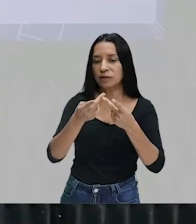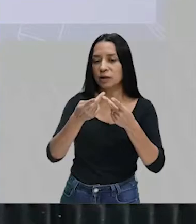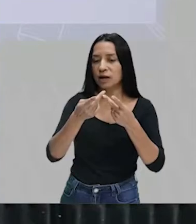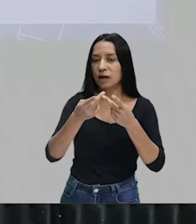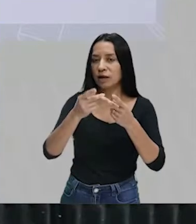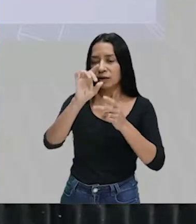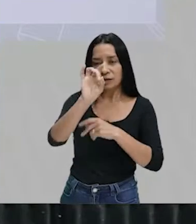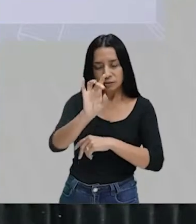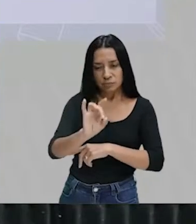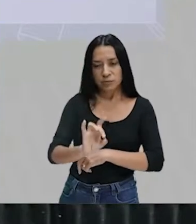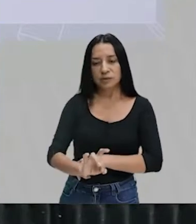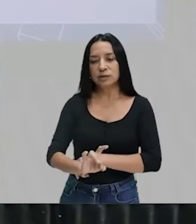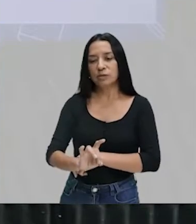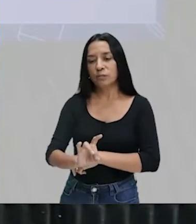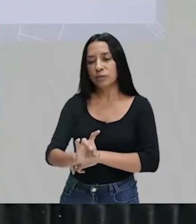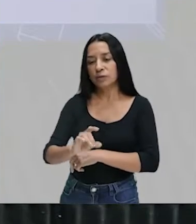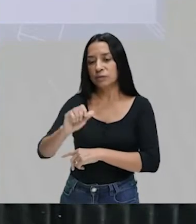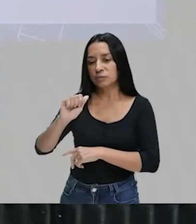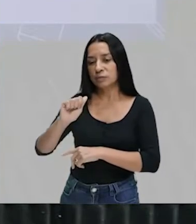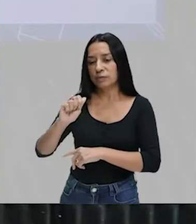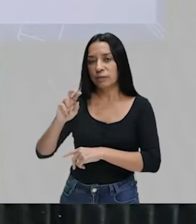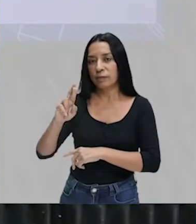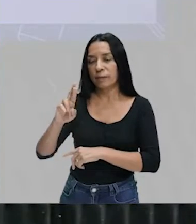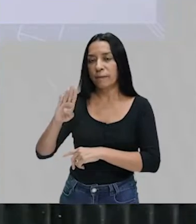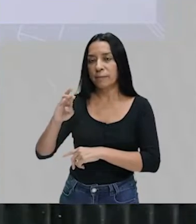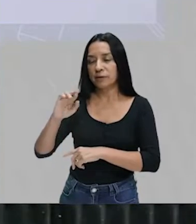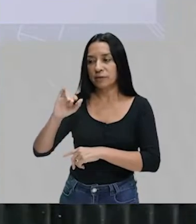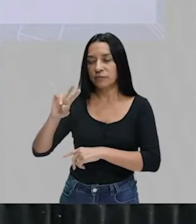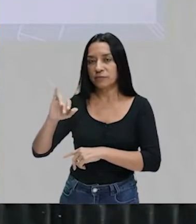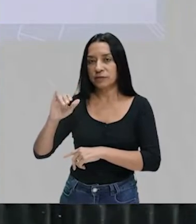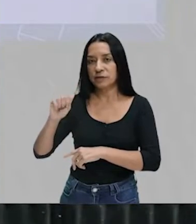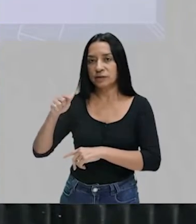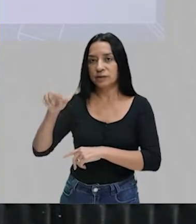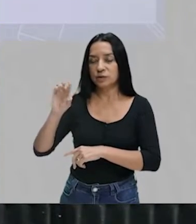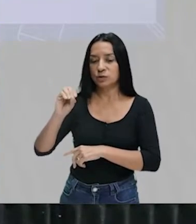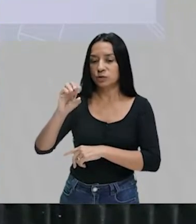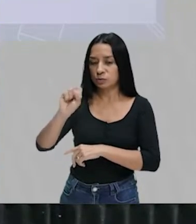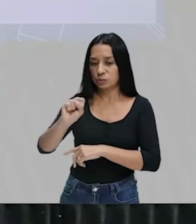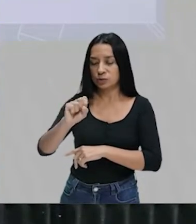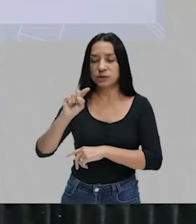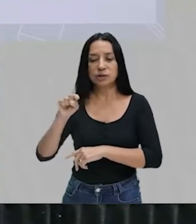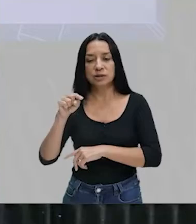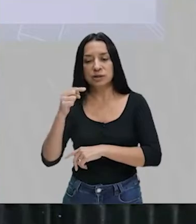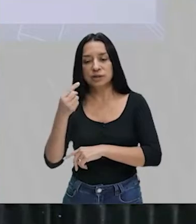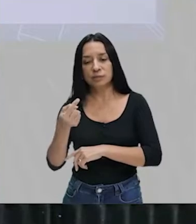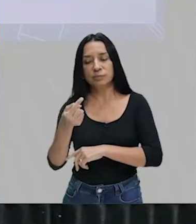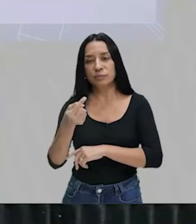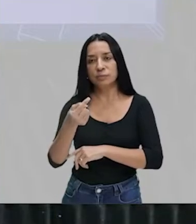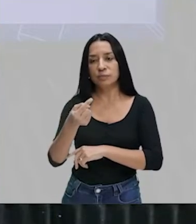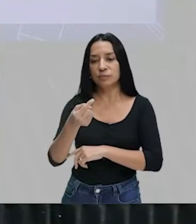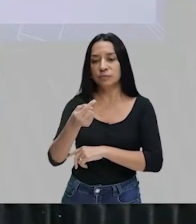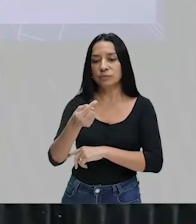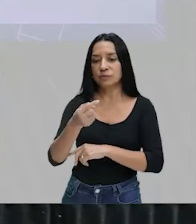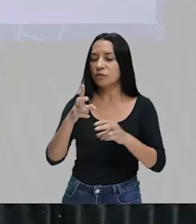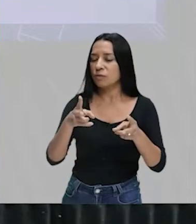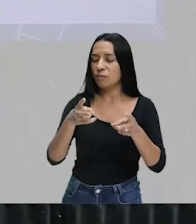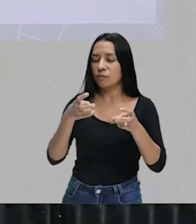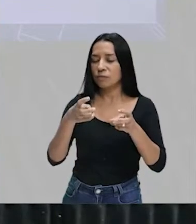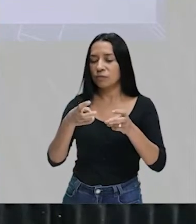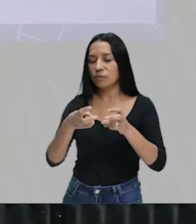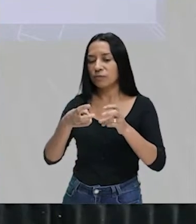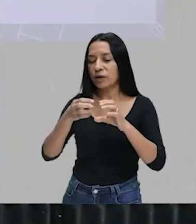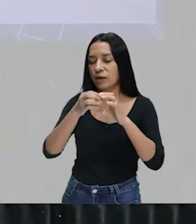vamos dar uma atenção bem rapidinha aos emoticons e os emojis que são essas carinhas esses